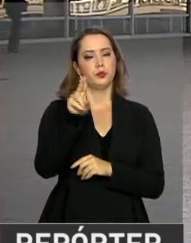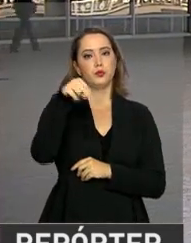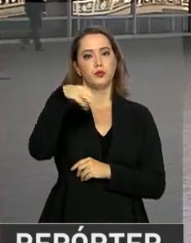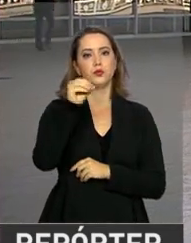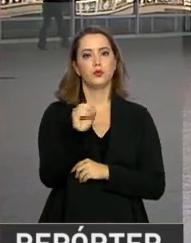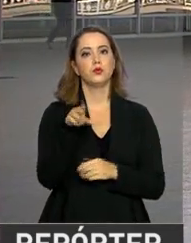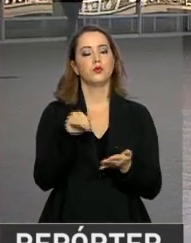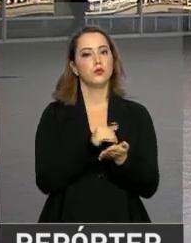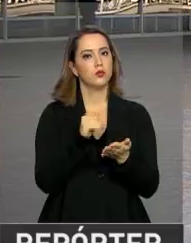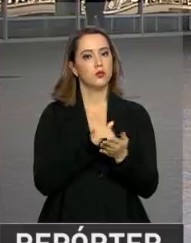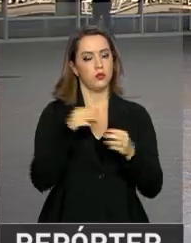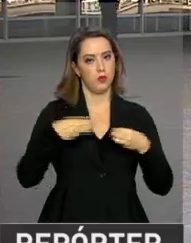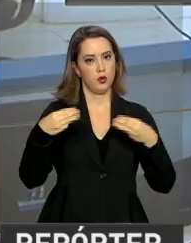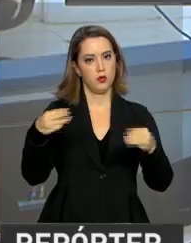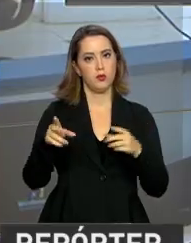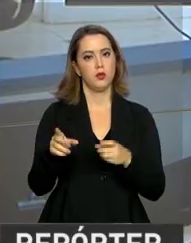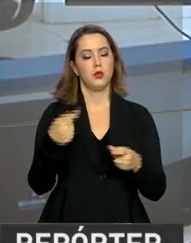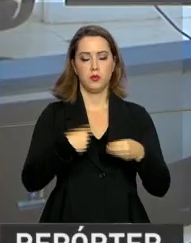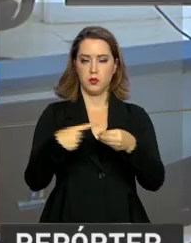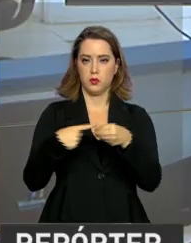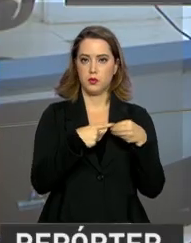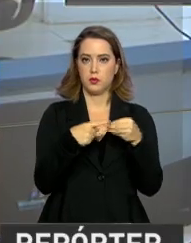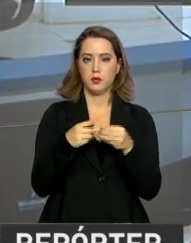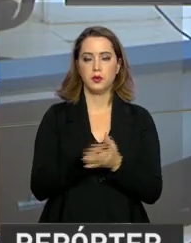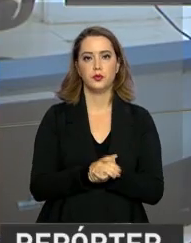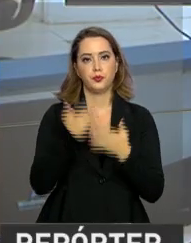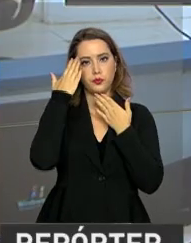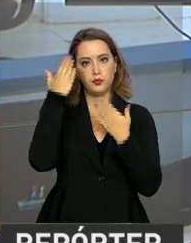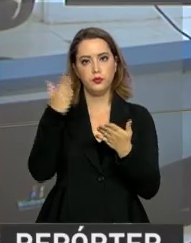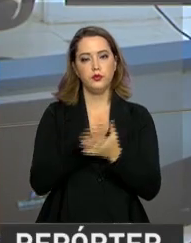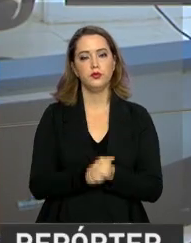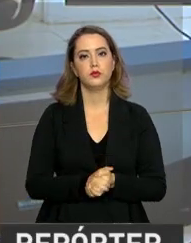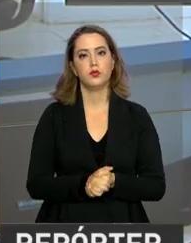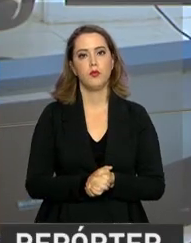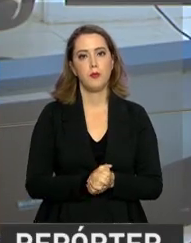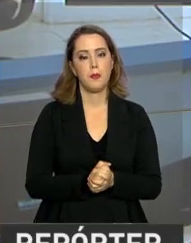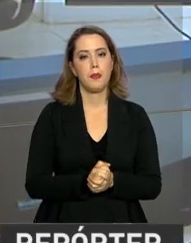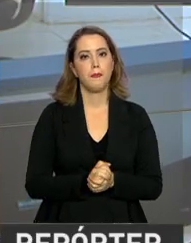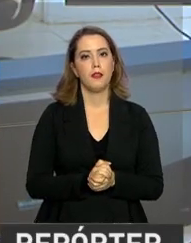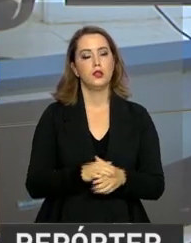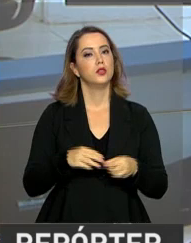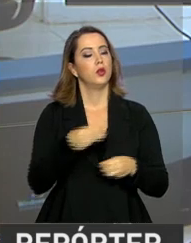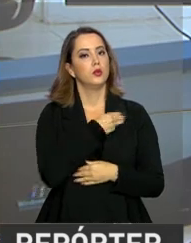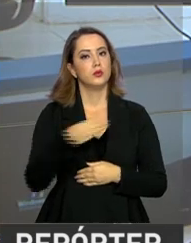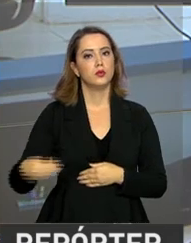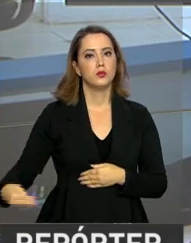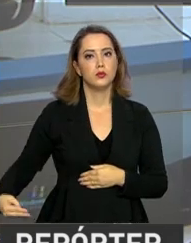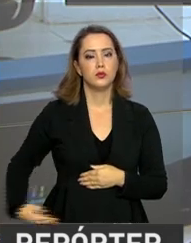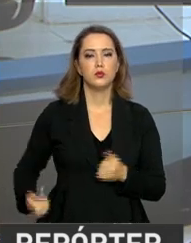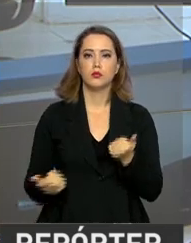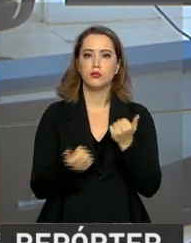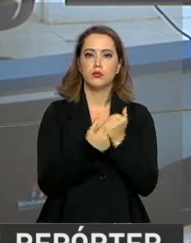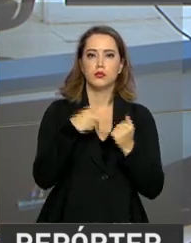federal. Daniele, voltamos com você. Obrigada, João Pedro, pelas suas informações ao vivo. O ministro interino do